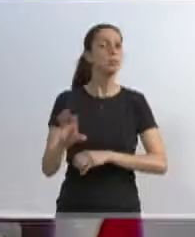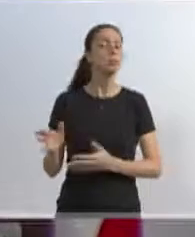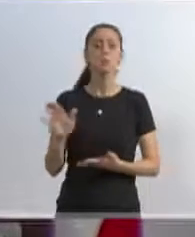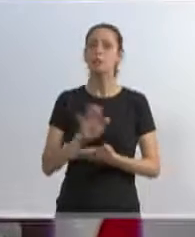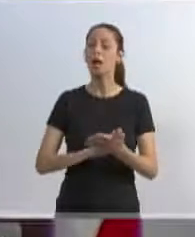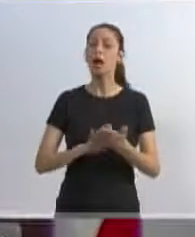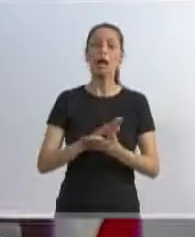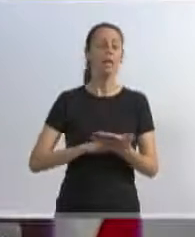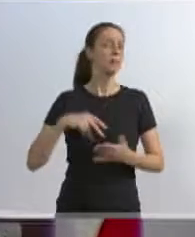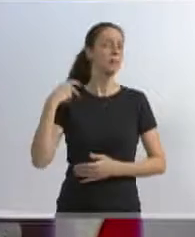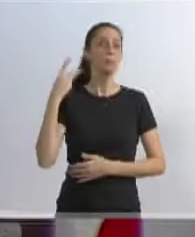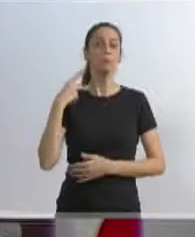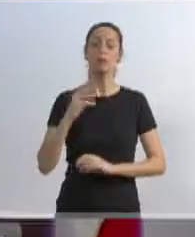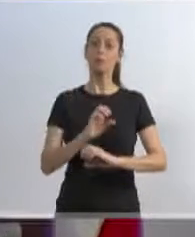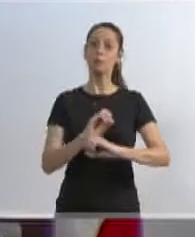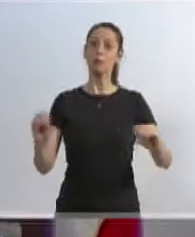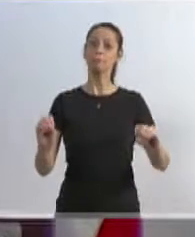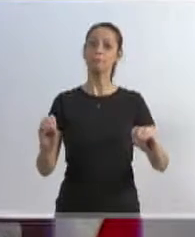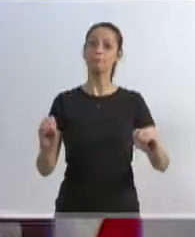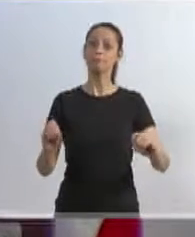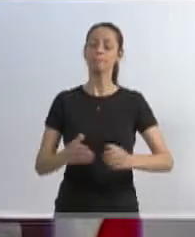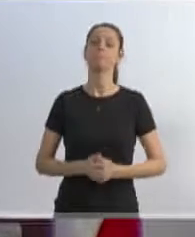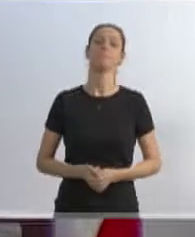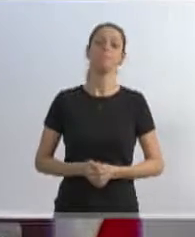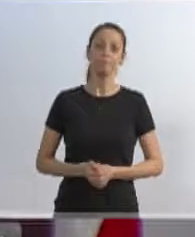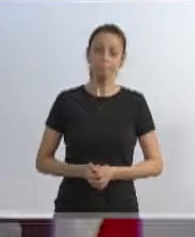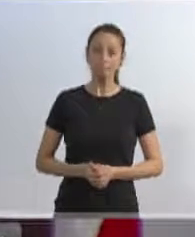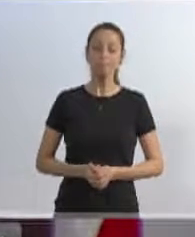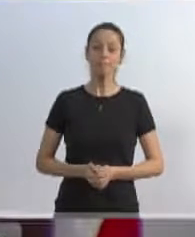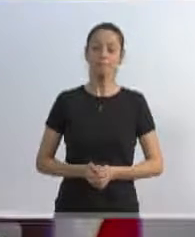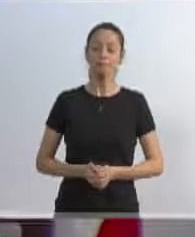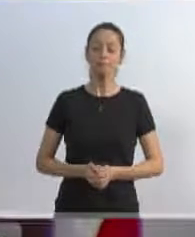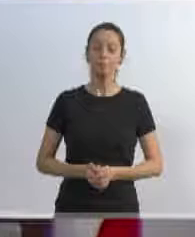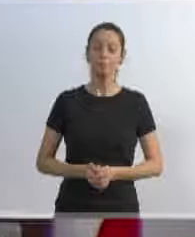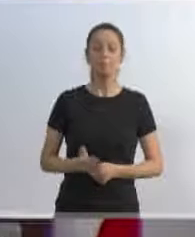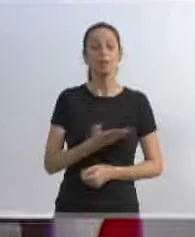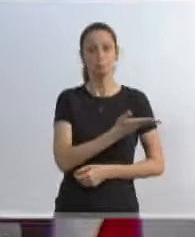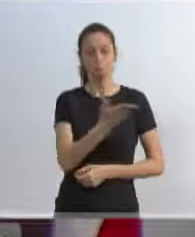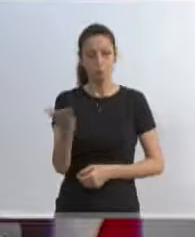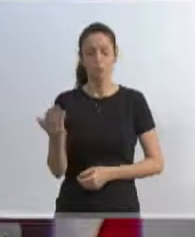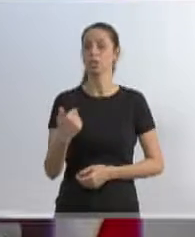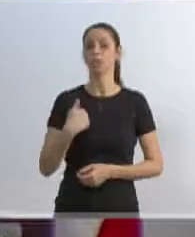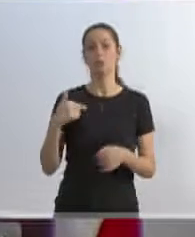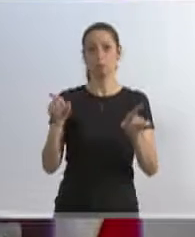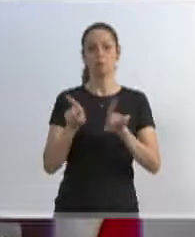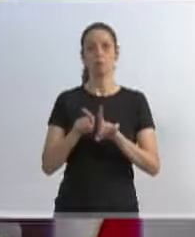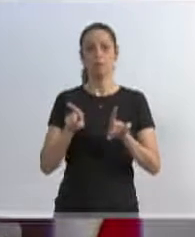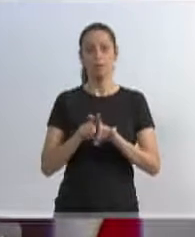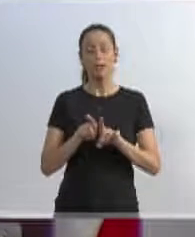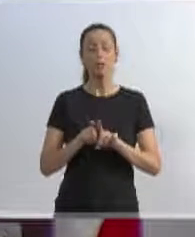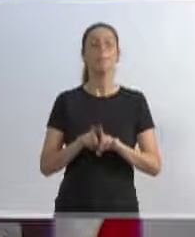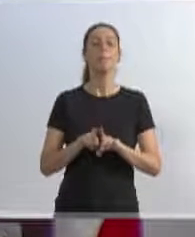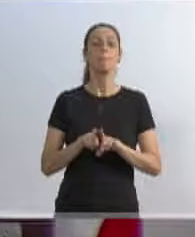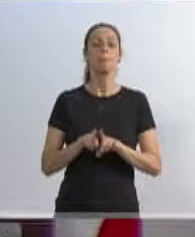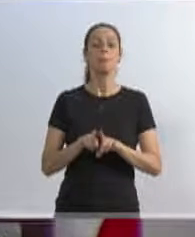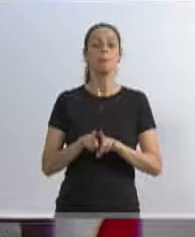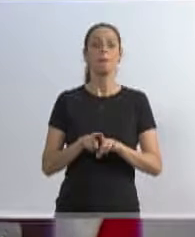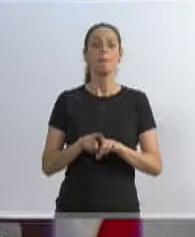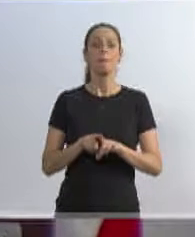político passar hoje eu acho que os senhores também passaram dessa forma que a política